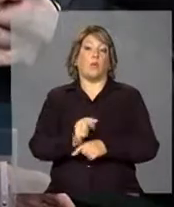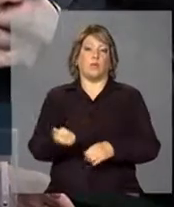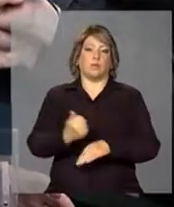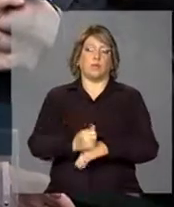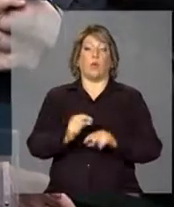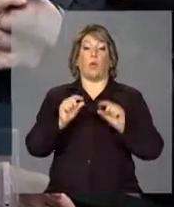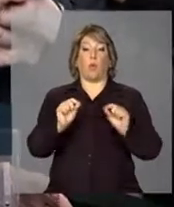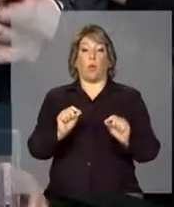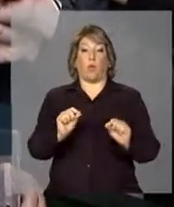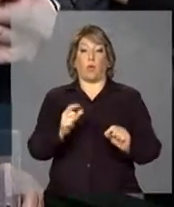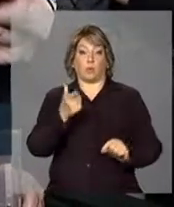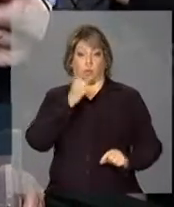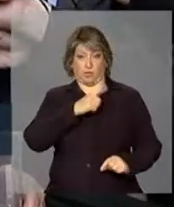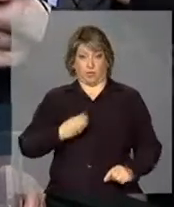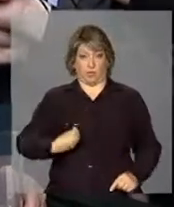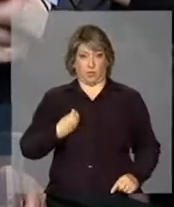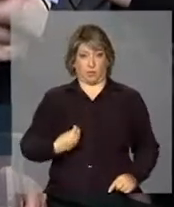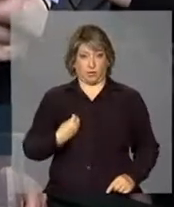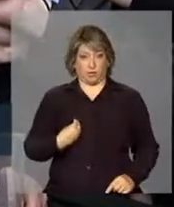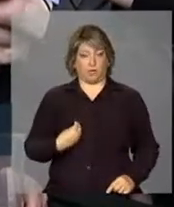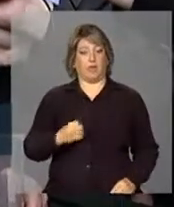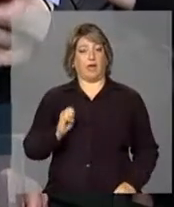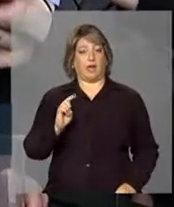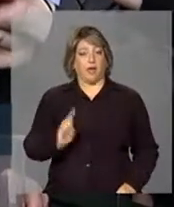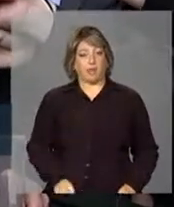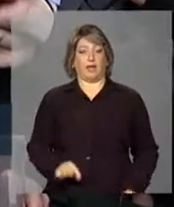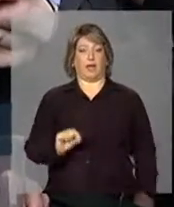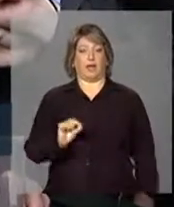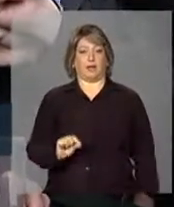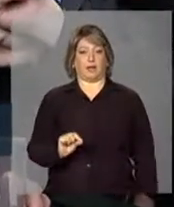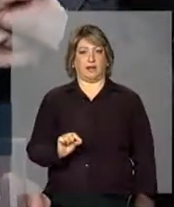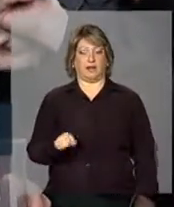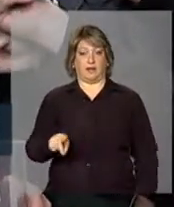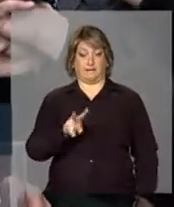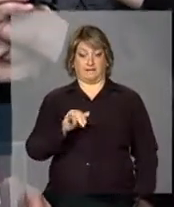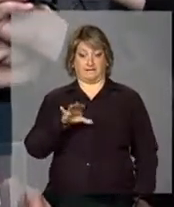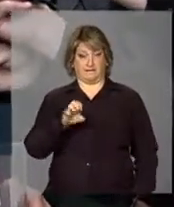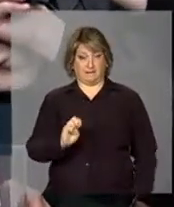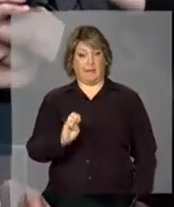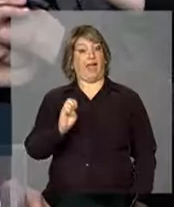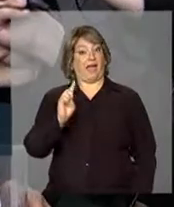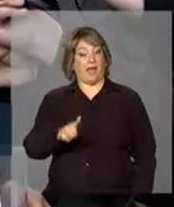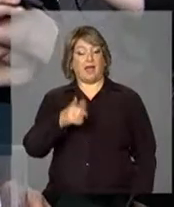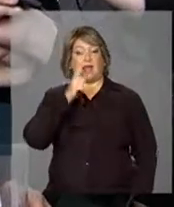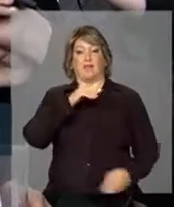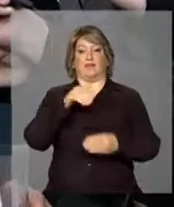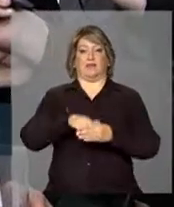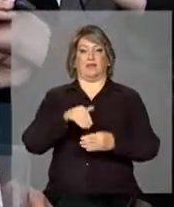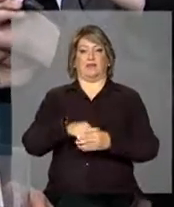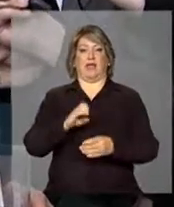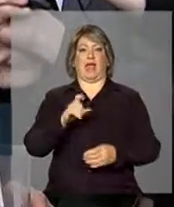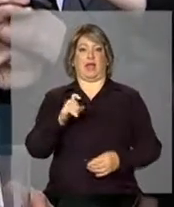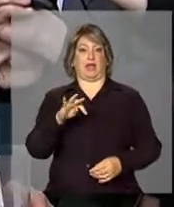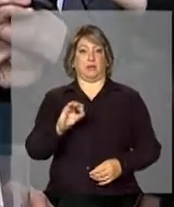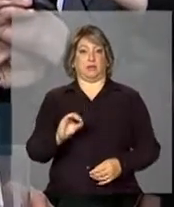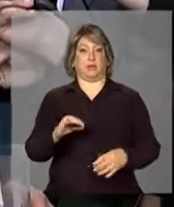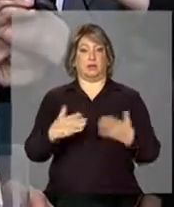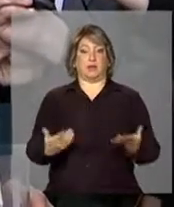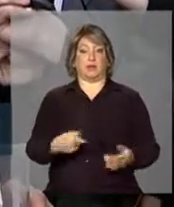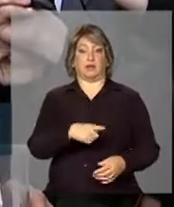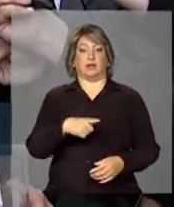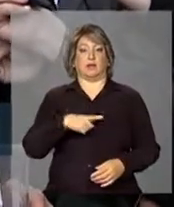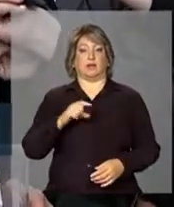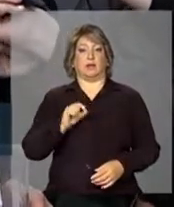que ocorre é exatamente o fato de que o vice é eleito. E sendo eleito,